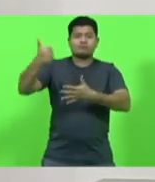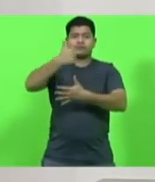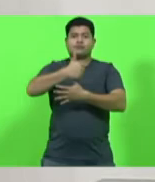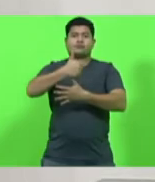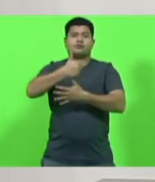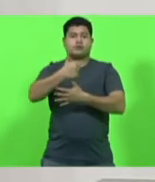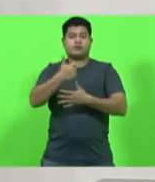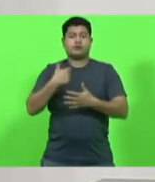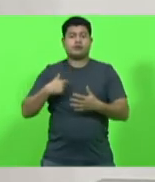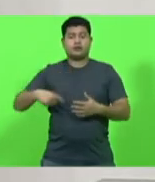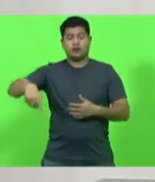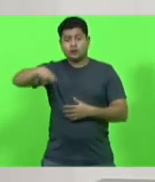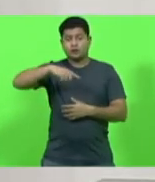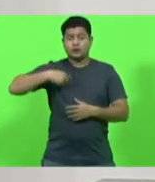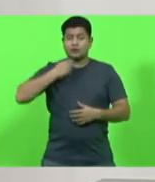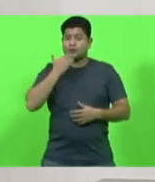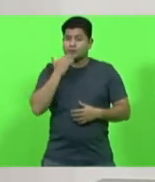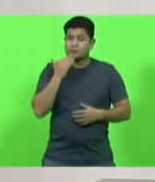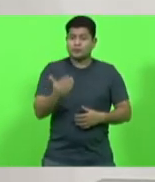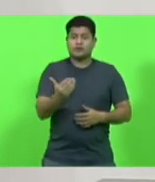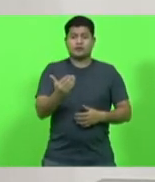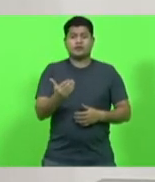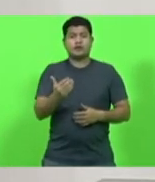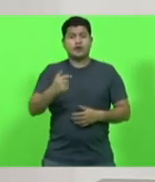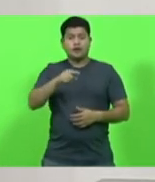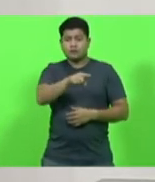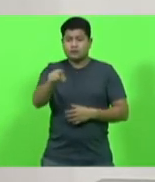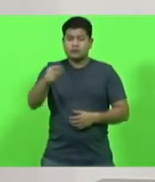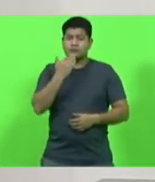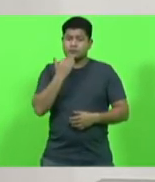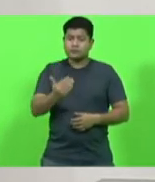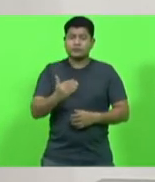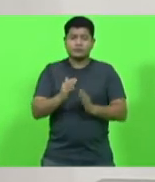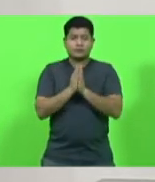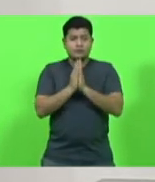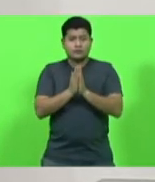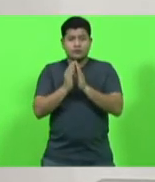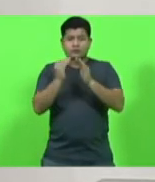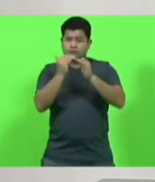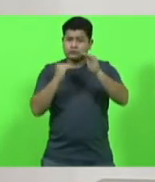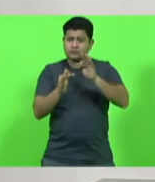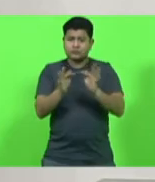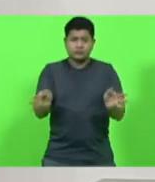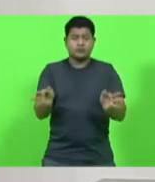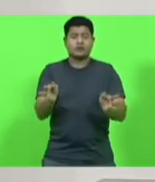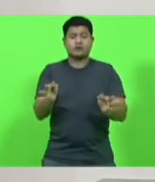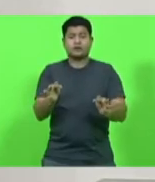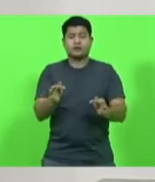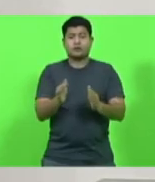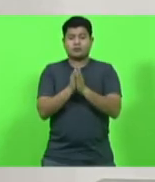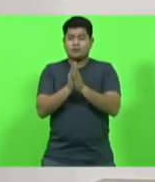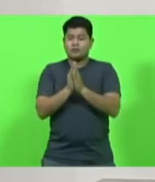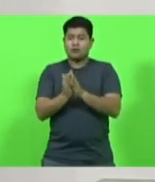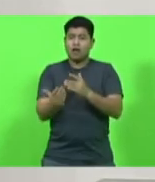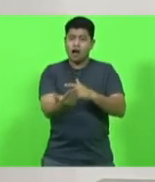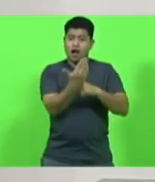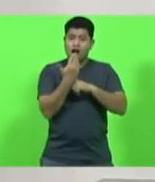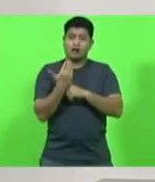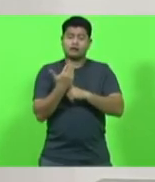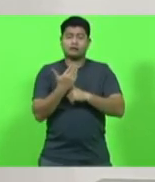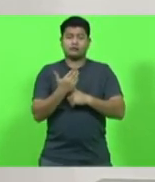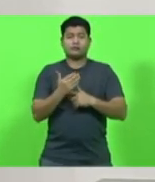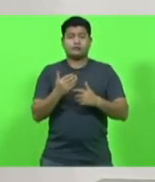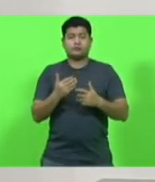estou pedindo aqui aos colegas, com toda humildade, que possam interceder para que essa matéria